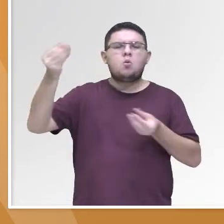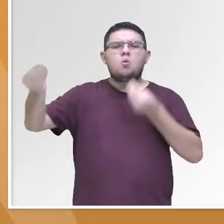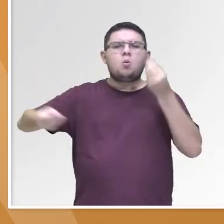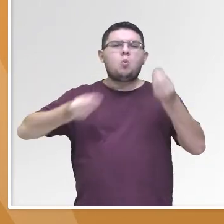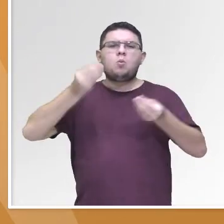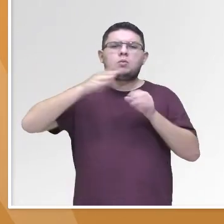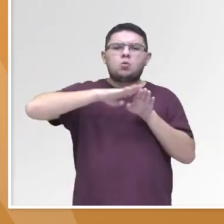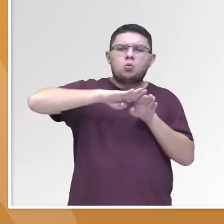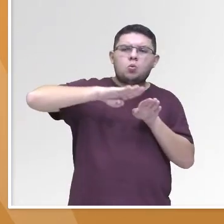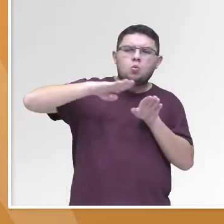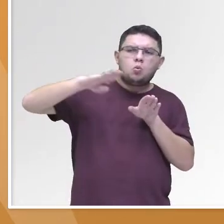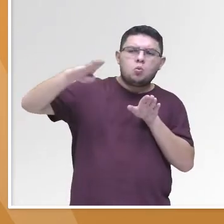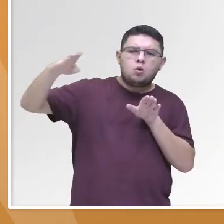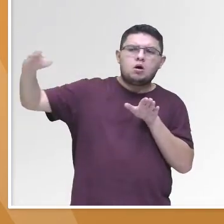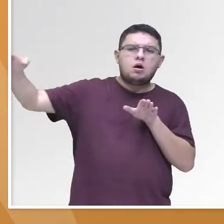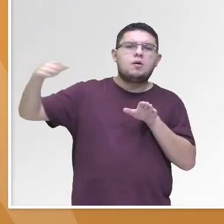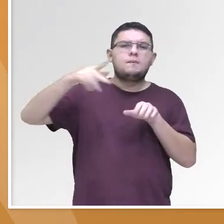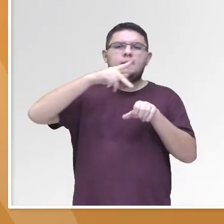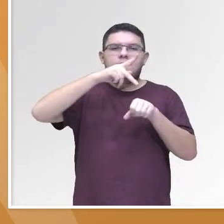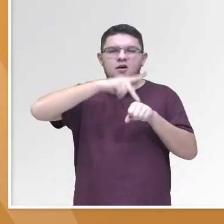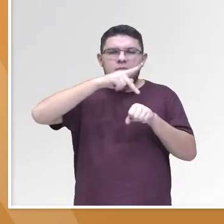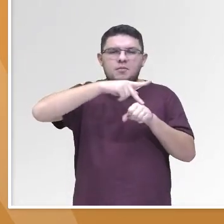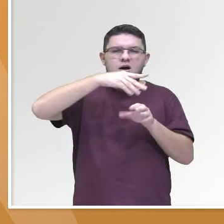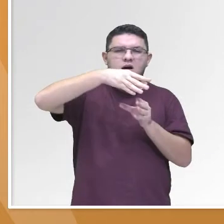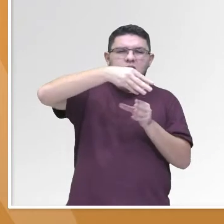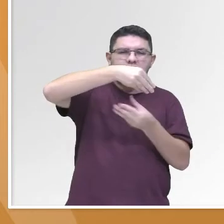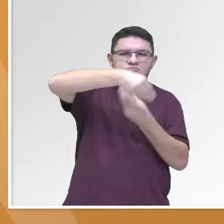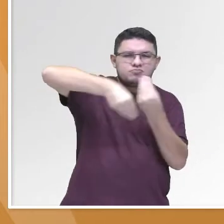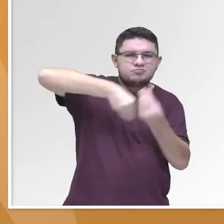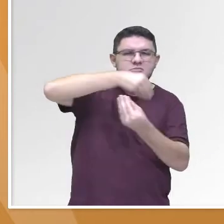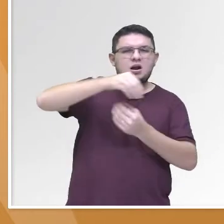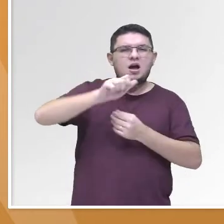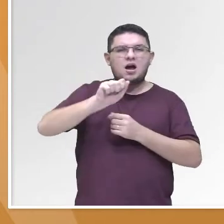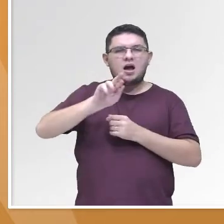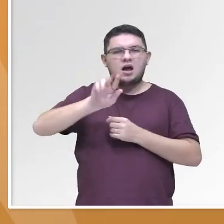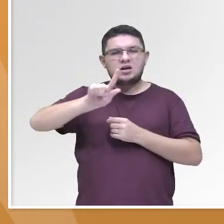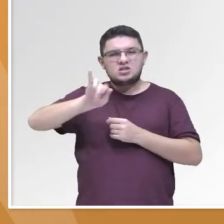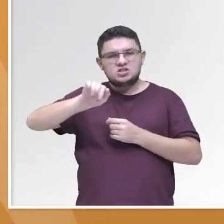com a grama. Aí nós temos a recirculação do chorume também, que é feito